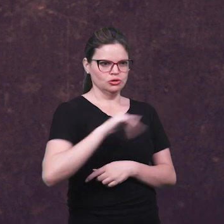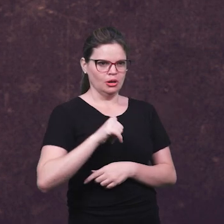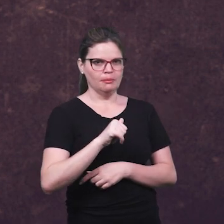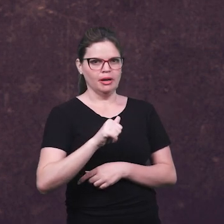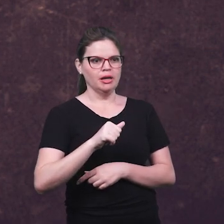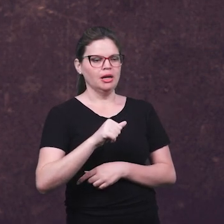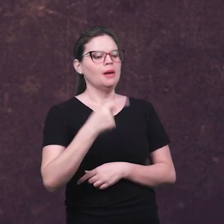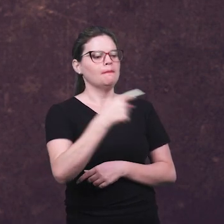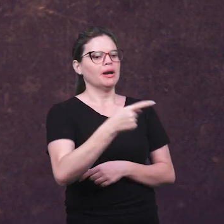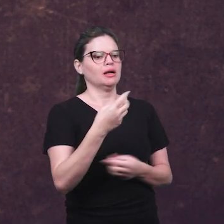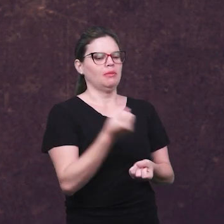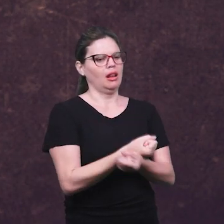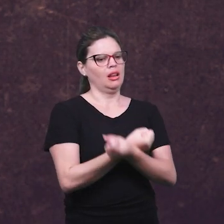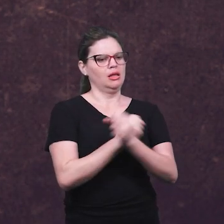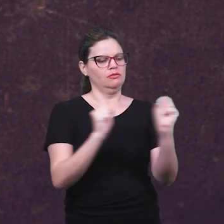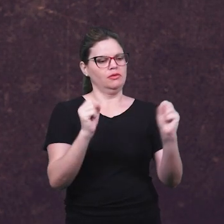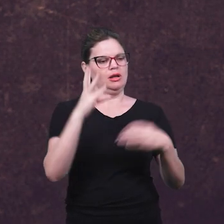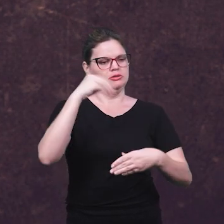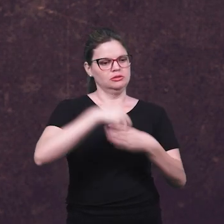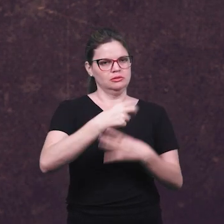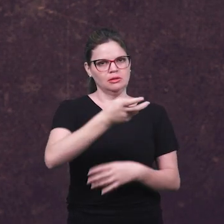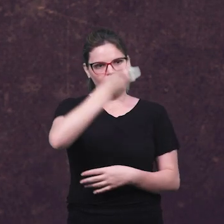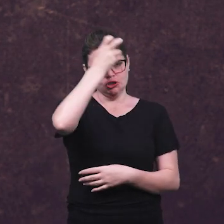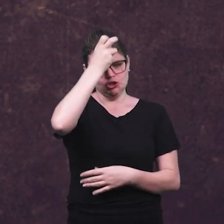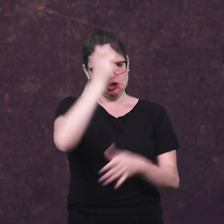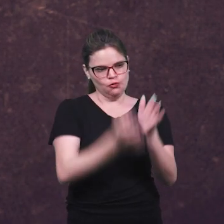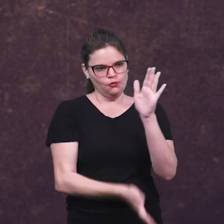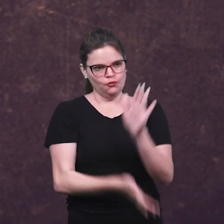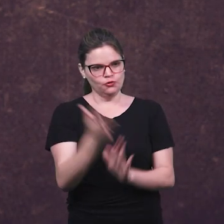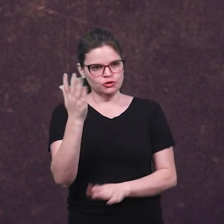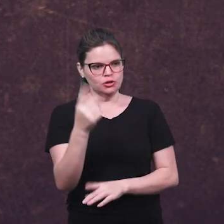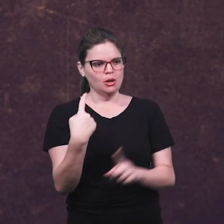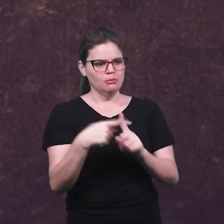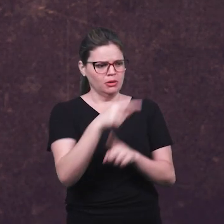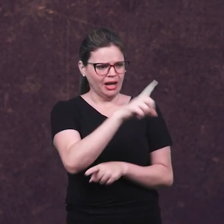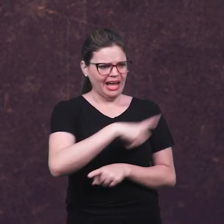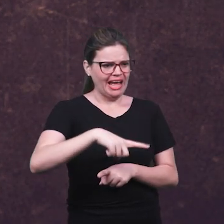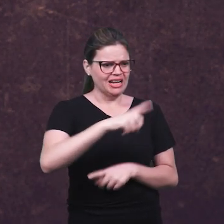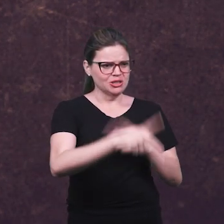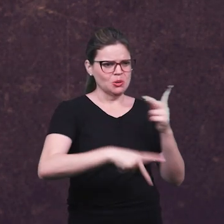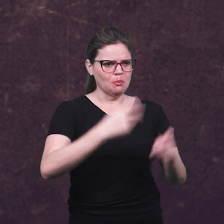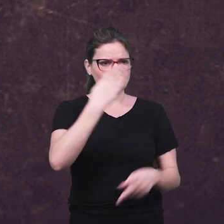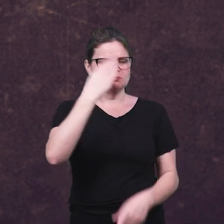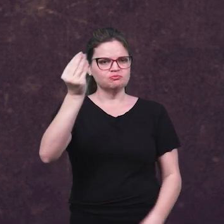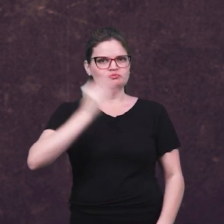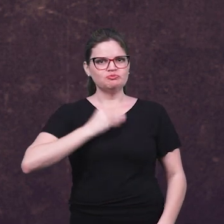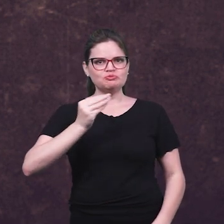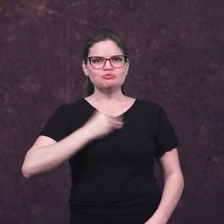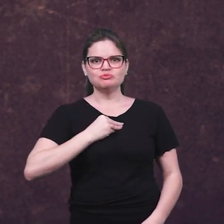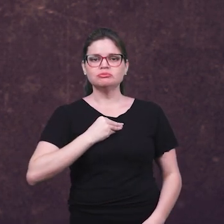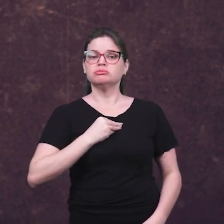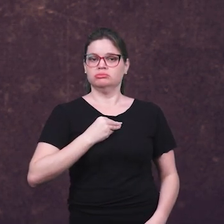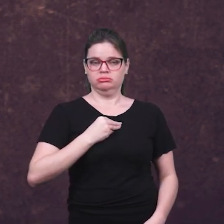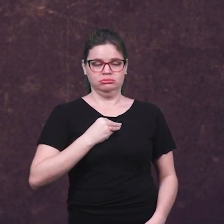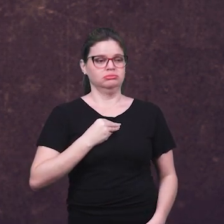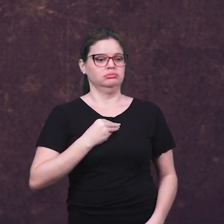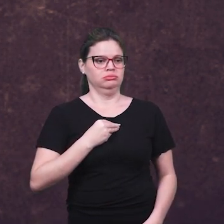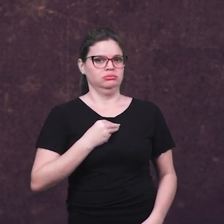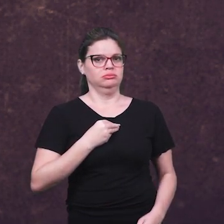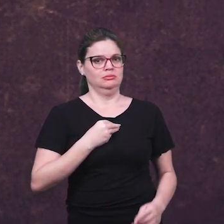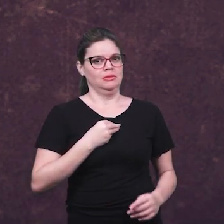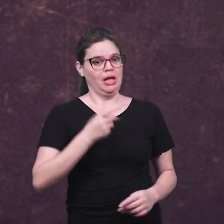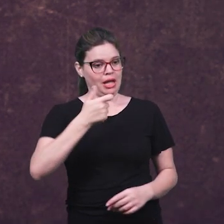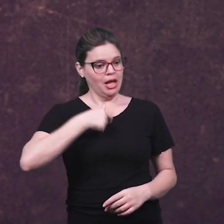tirar da terra do Egito, porquanto eles invalidaram o meu concerto, apesar de